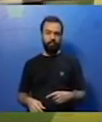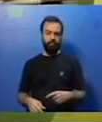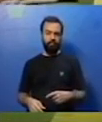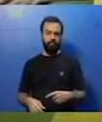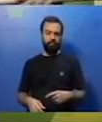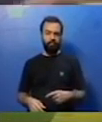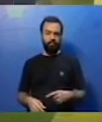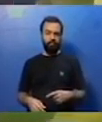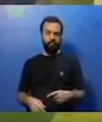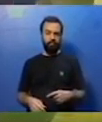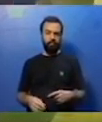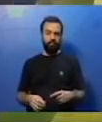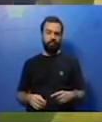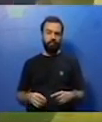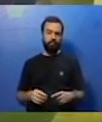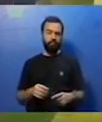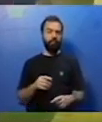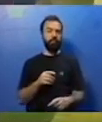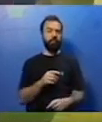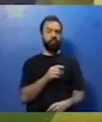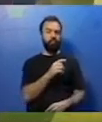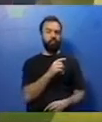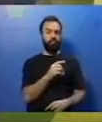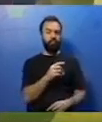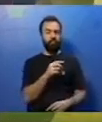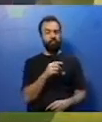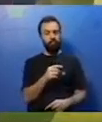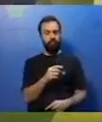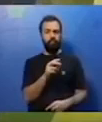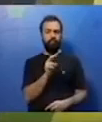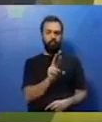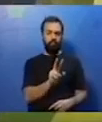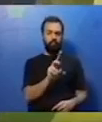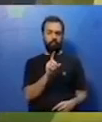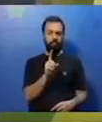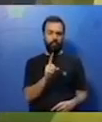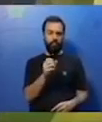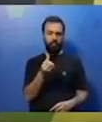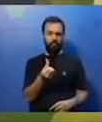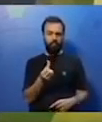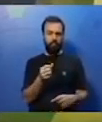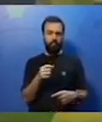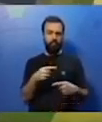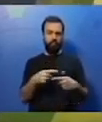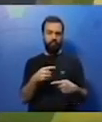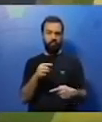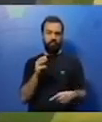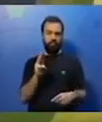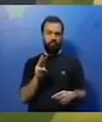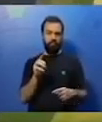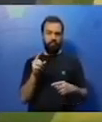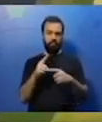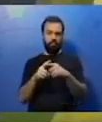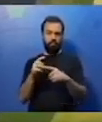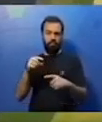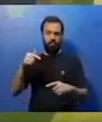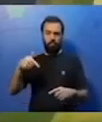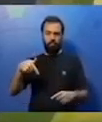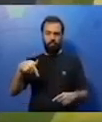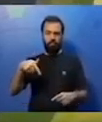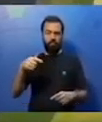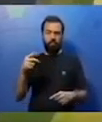como 216 é 3 vezes 72, então eu faço a